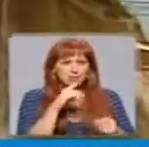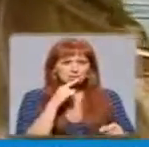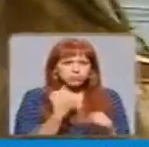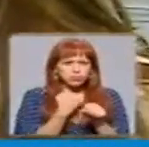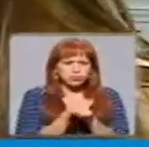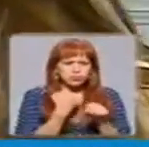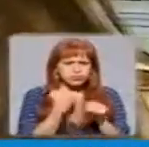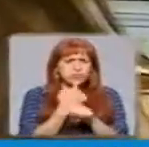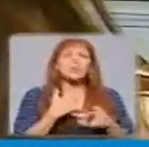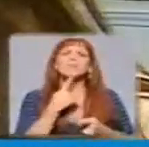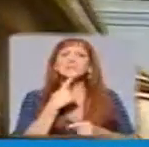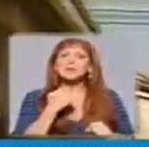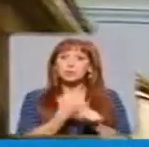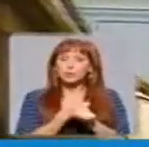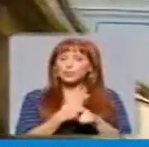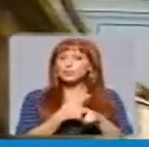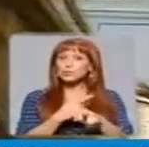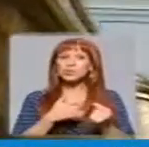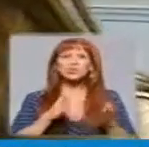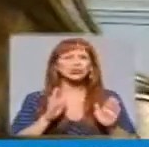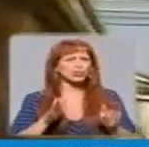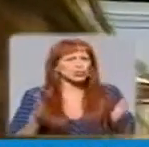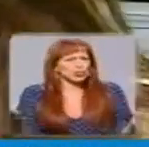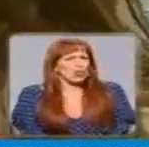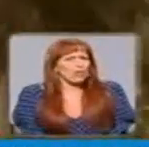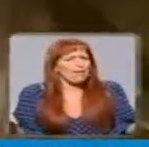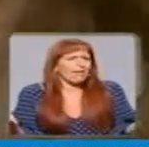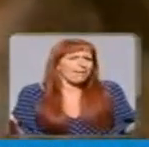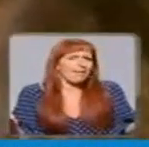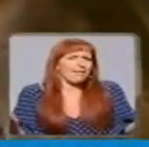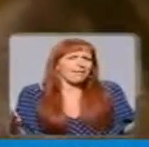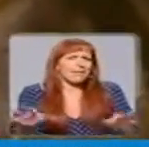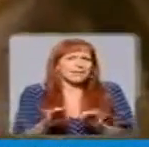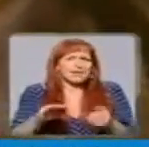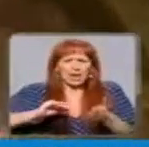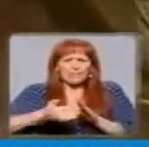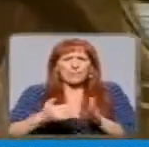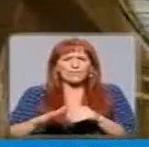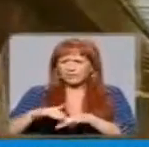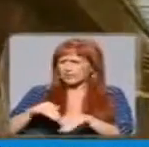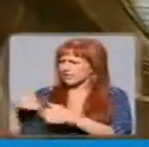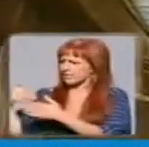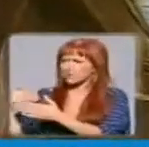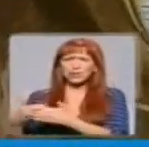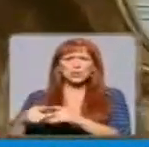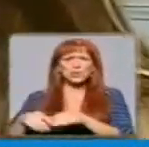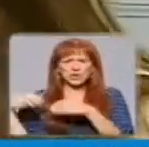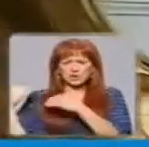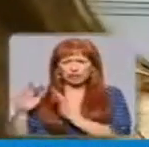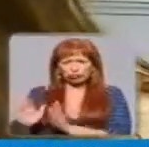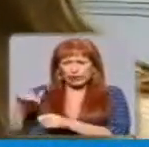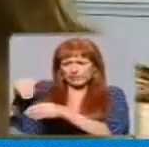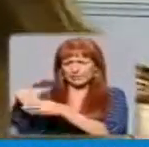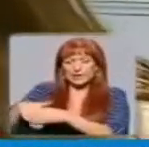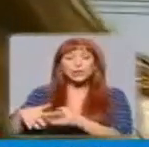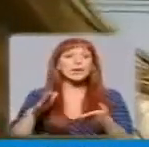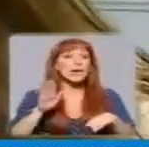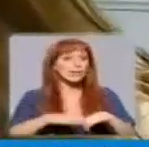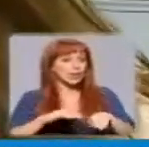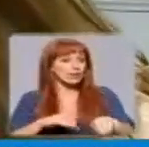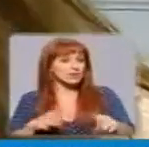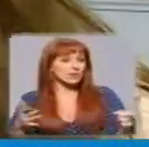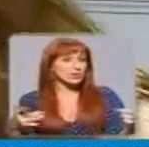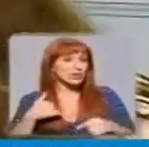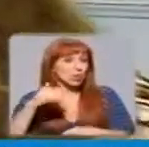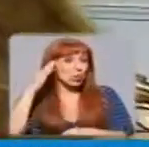intensa mas é muito intensa e também já temos o que mesmas provas que nós fizemos a ação assim treino e agora com isto